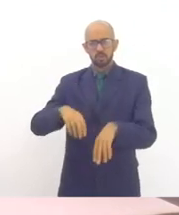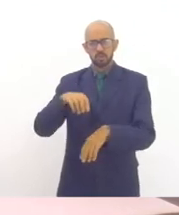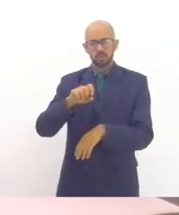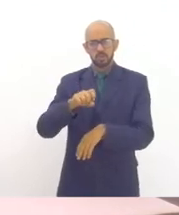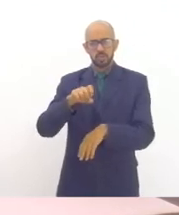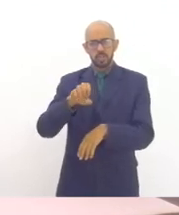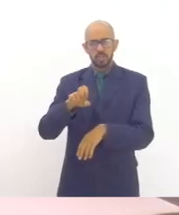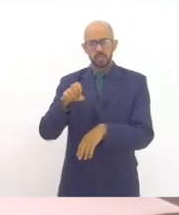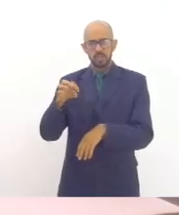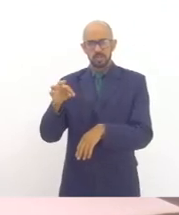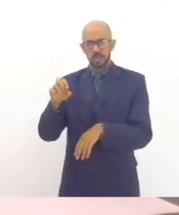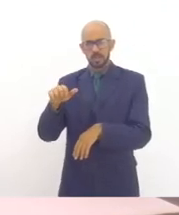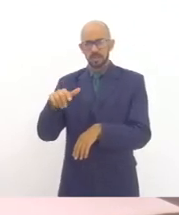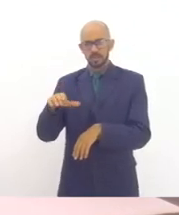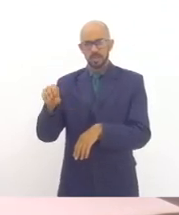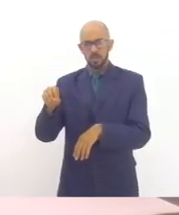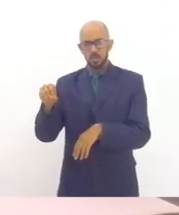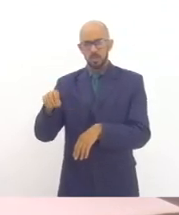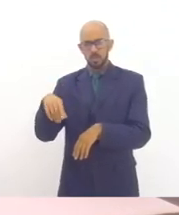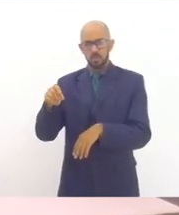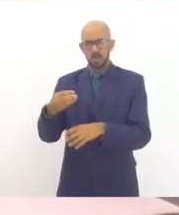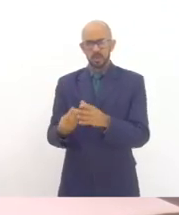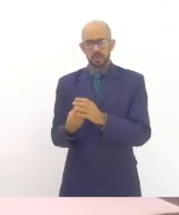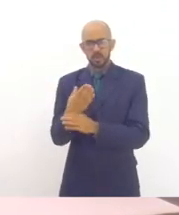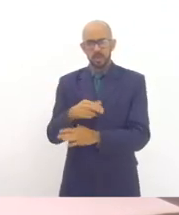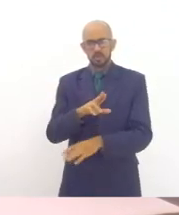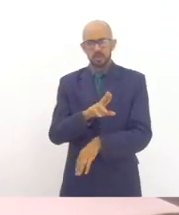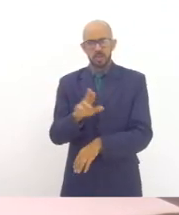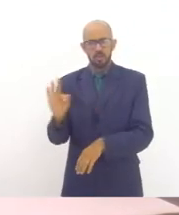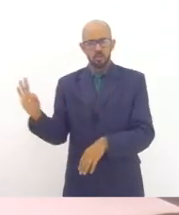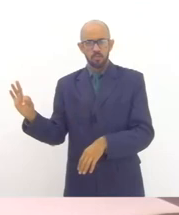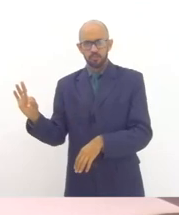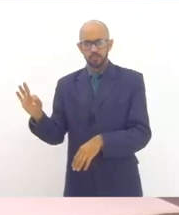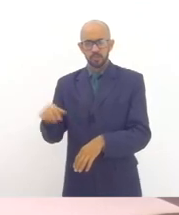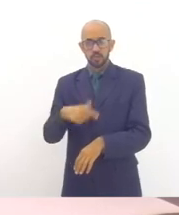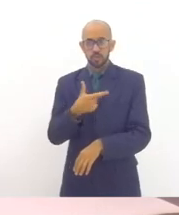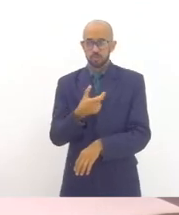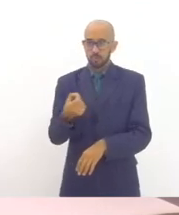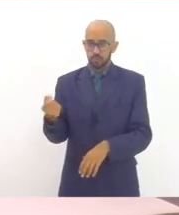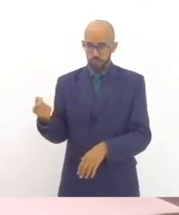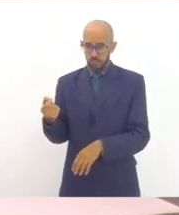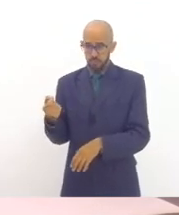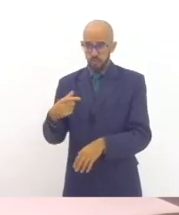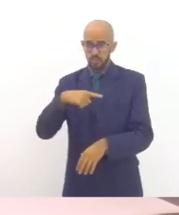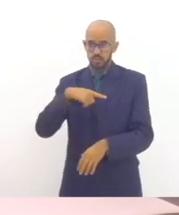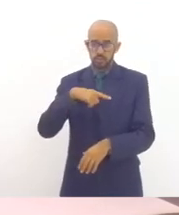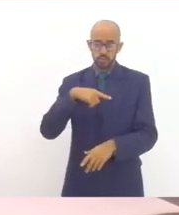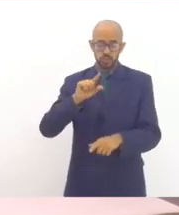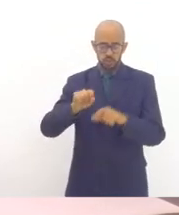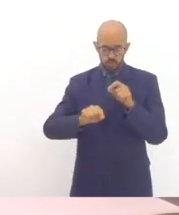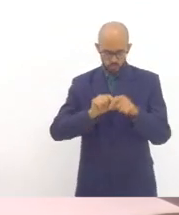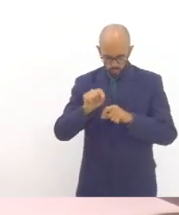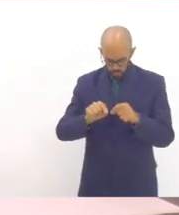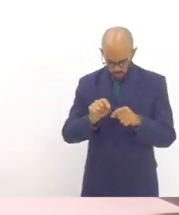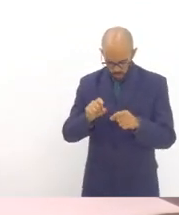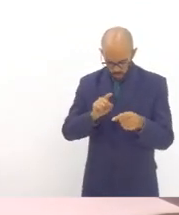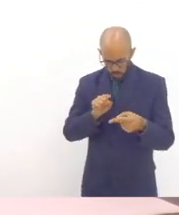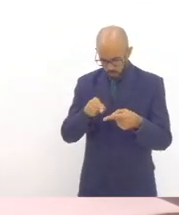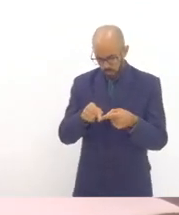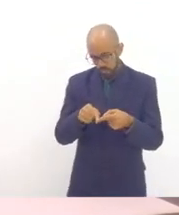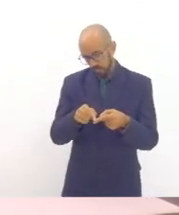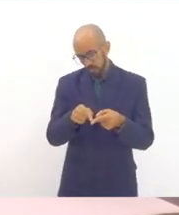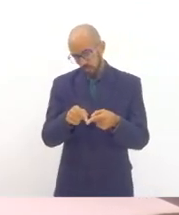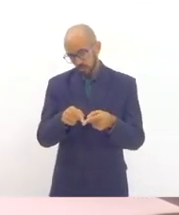em 2020, ou seja, em plena pandemia, e que tinha como um grande objetivo,